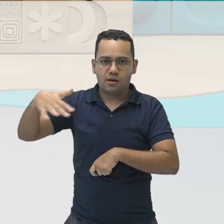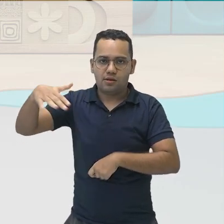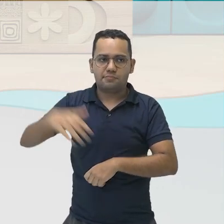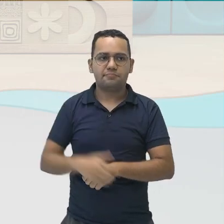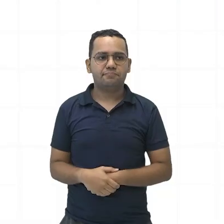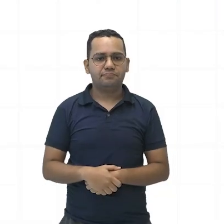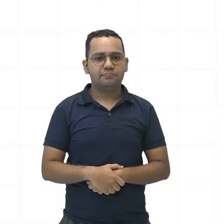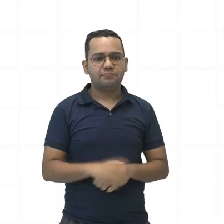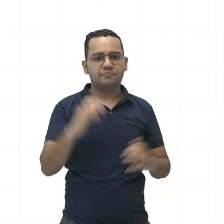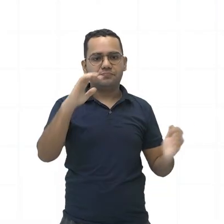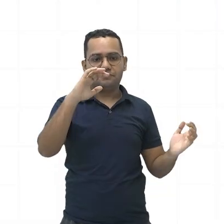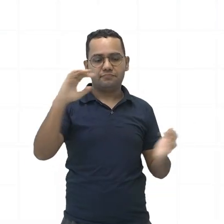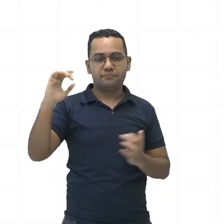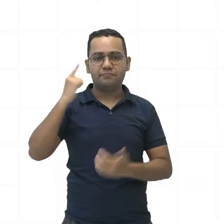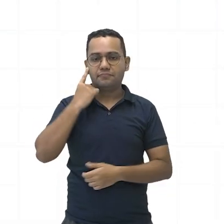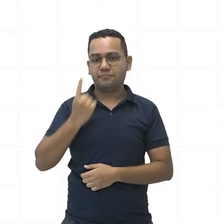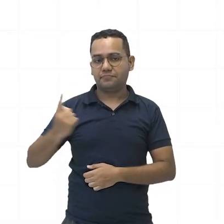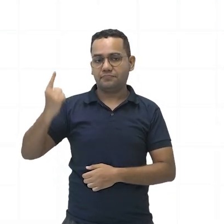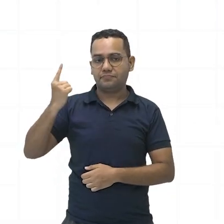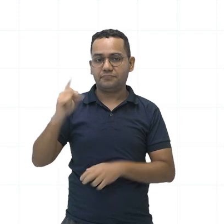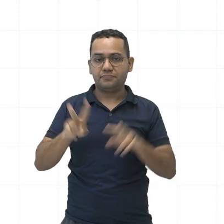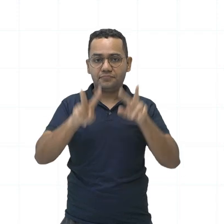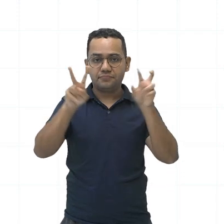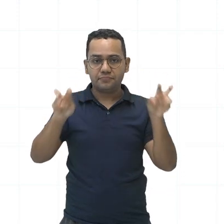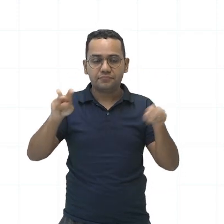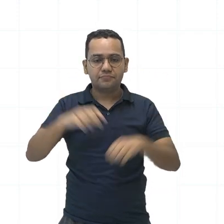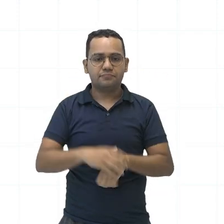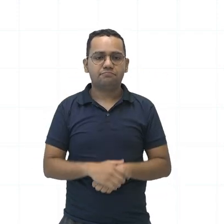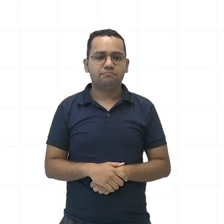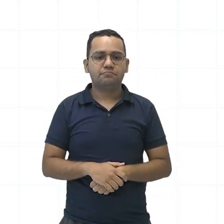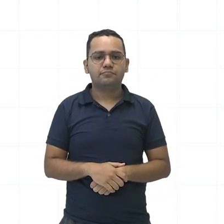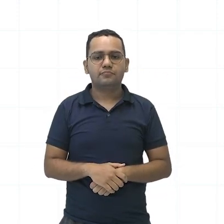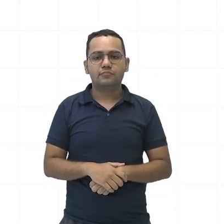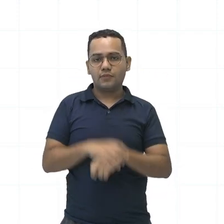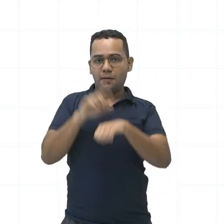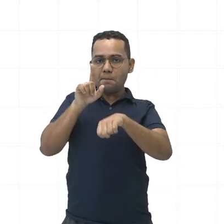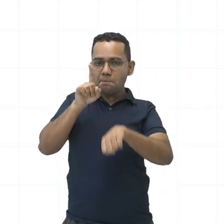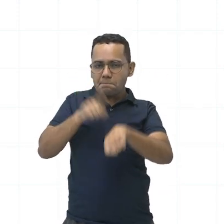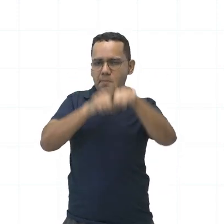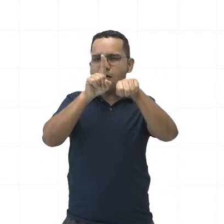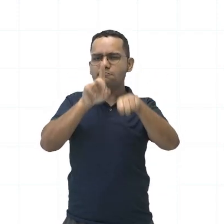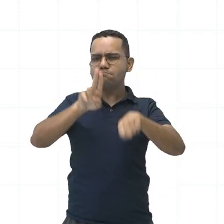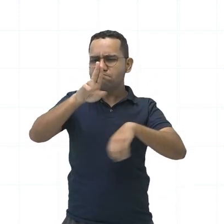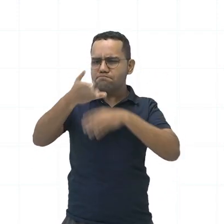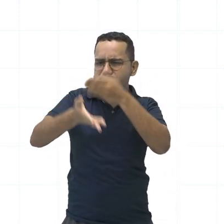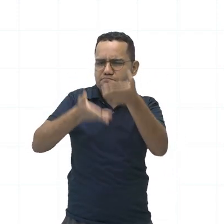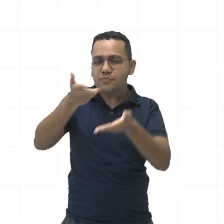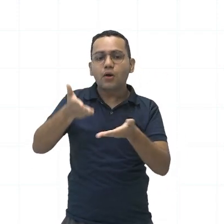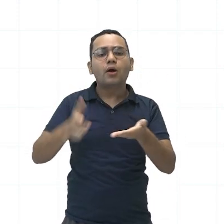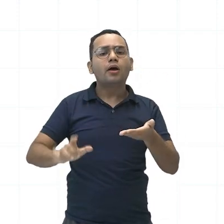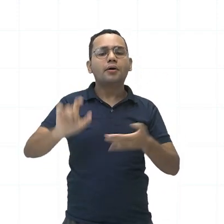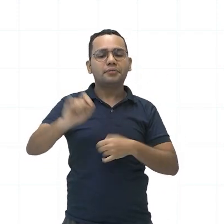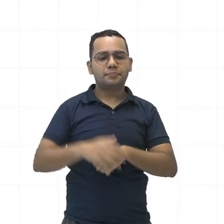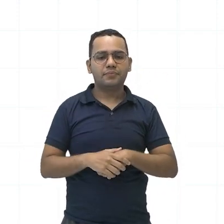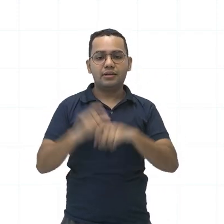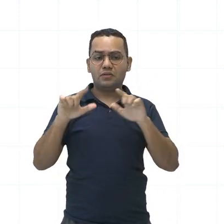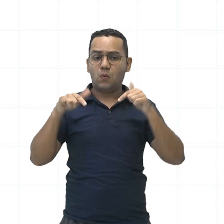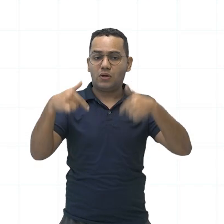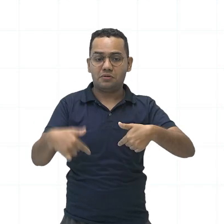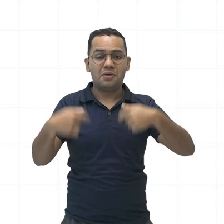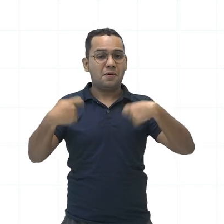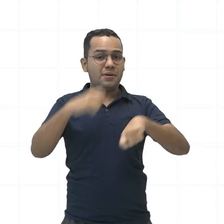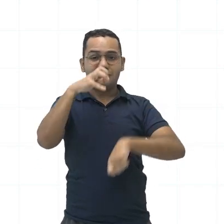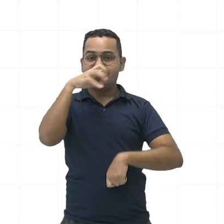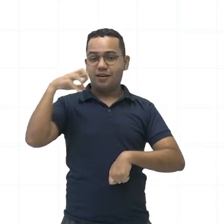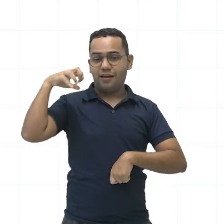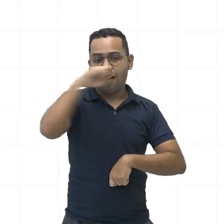socorros. Na telinha aí para vocês, a cartela nos diz que os primeiros socorros são intervenções que devem ser feitas de maneira